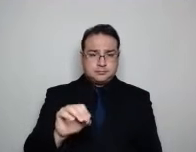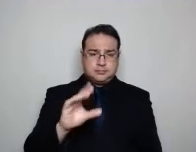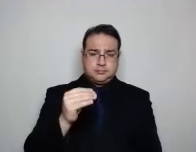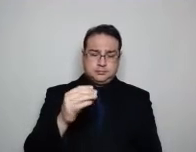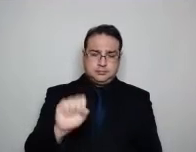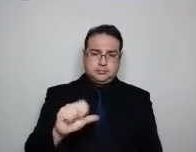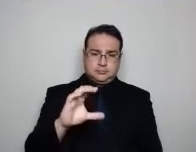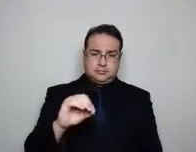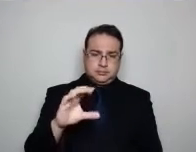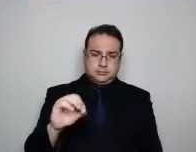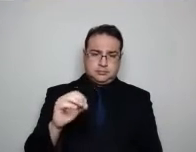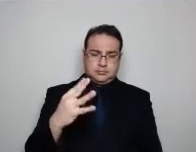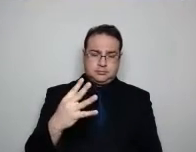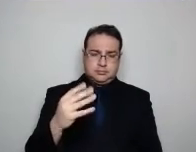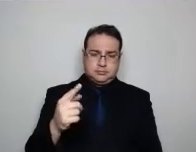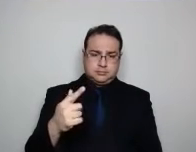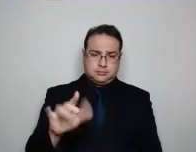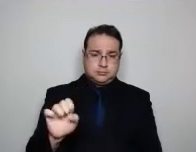0800478.